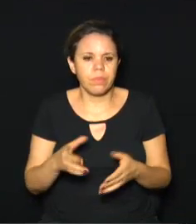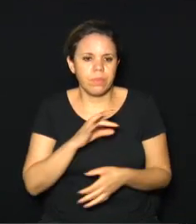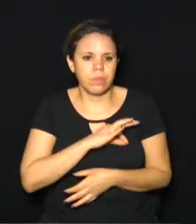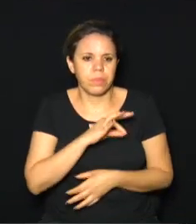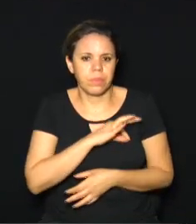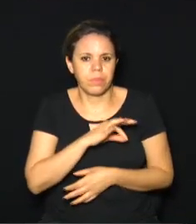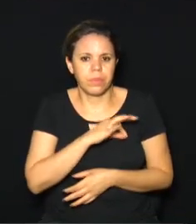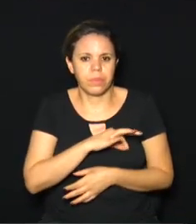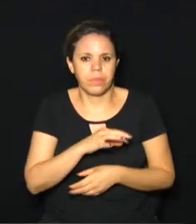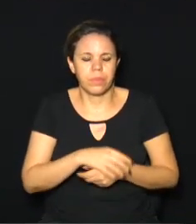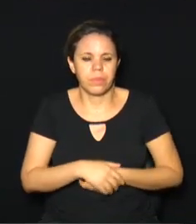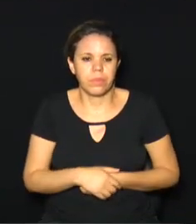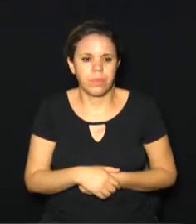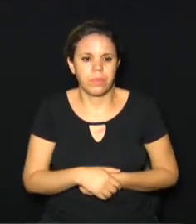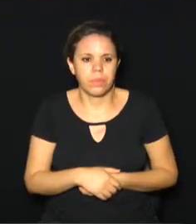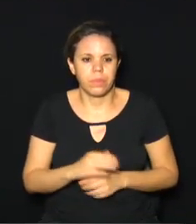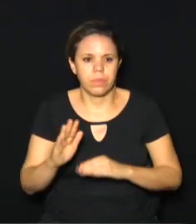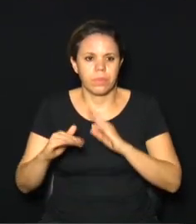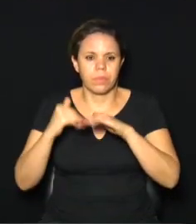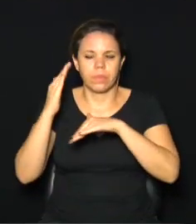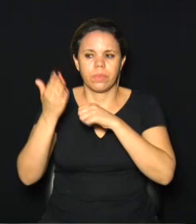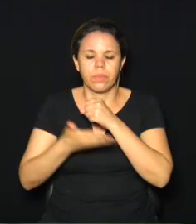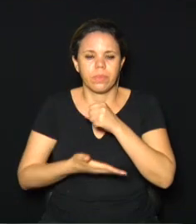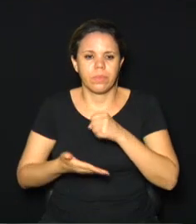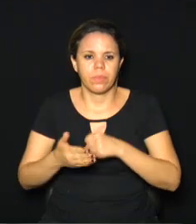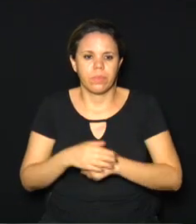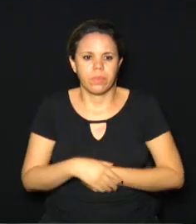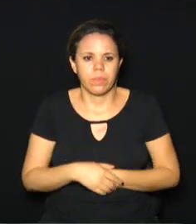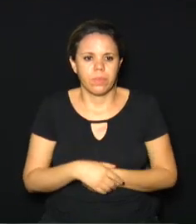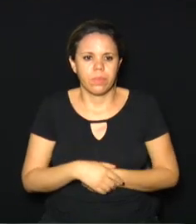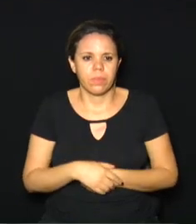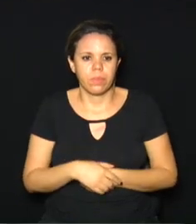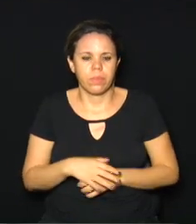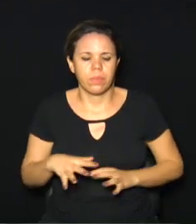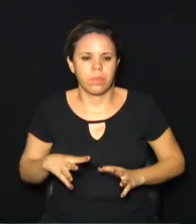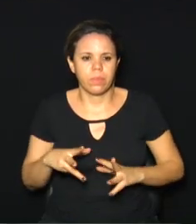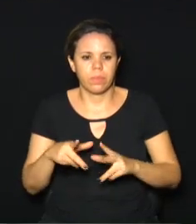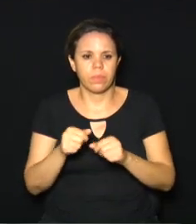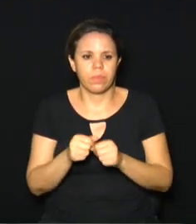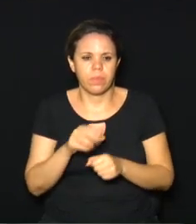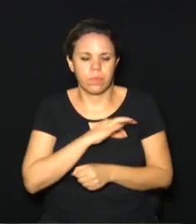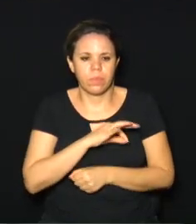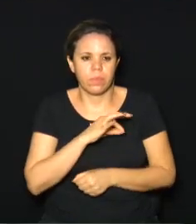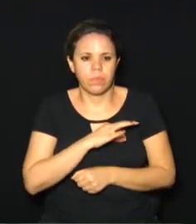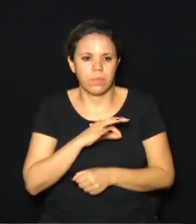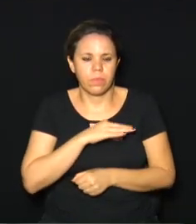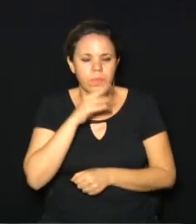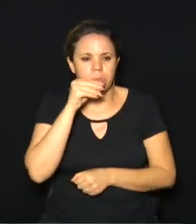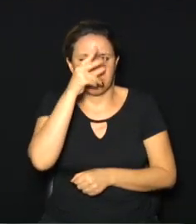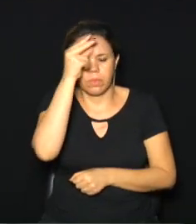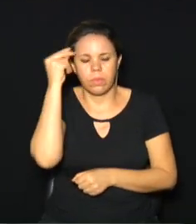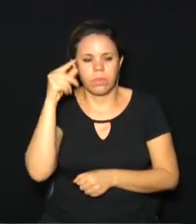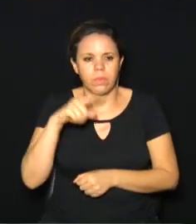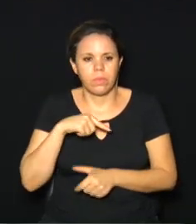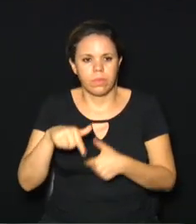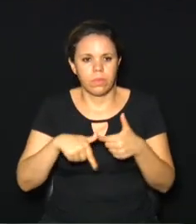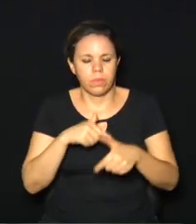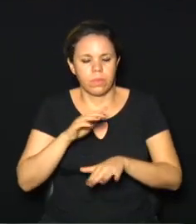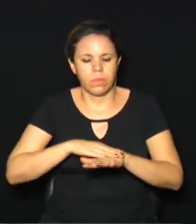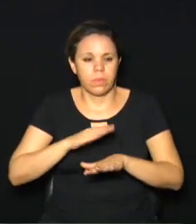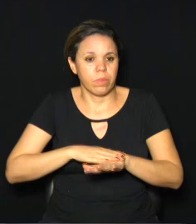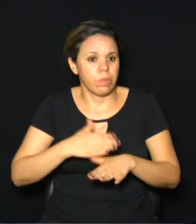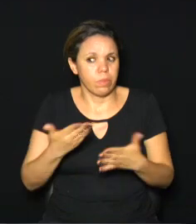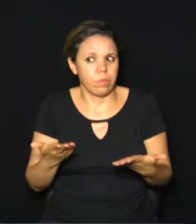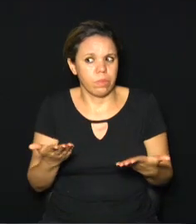salário, vamos dizer, além do básico, ele forma toda a remuneração do servidor. O servidor trabalha em cima disso,